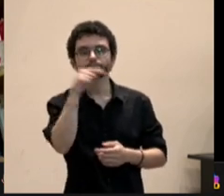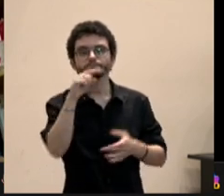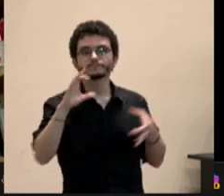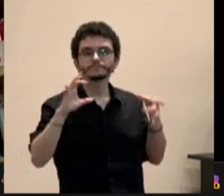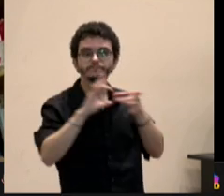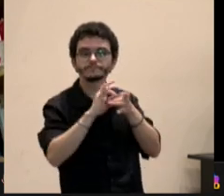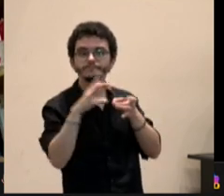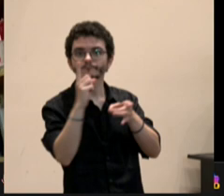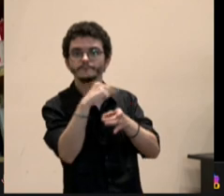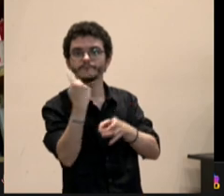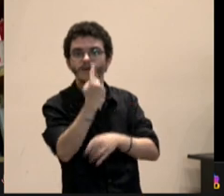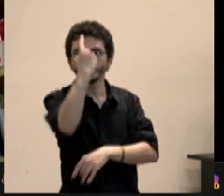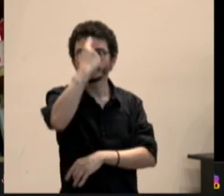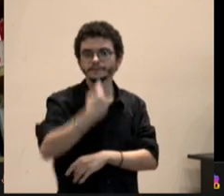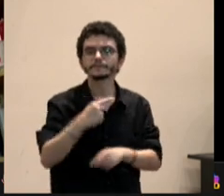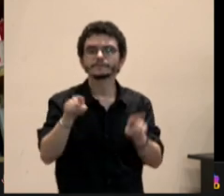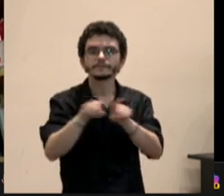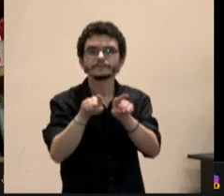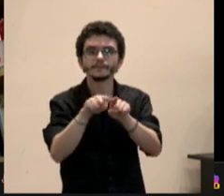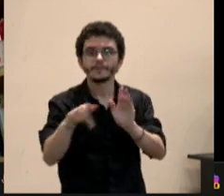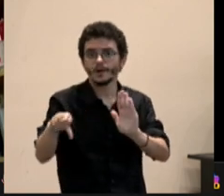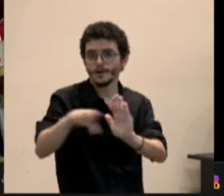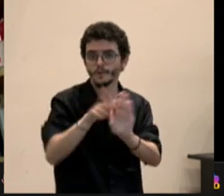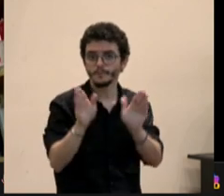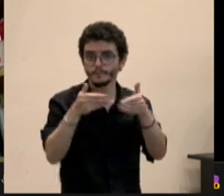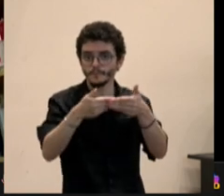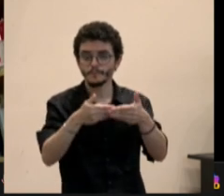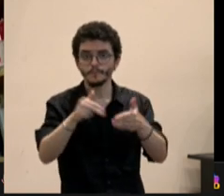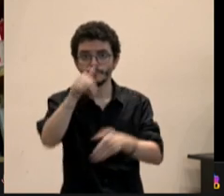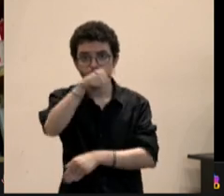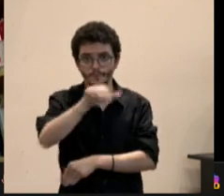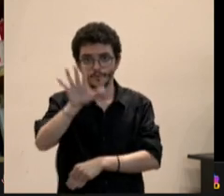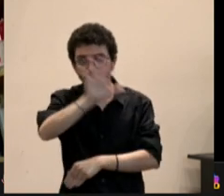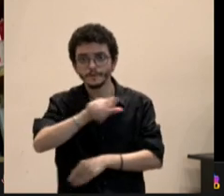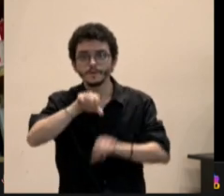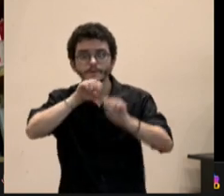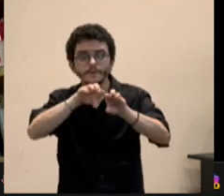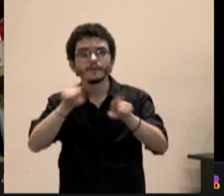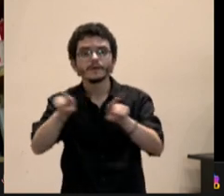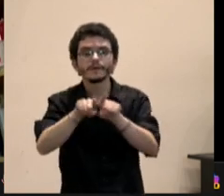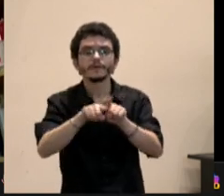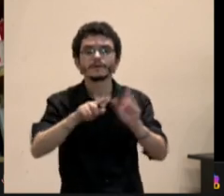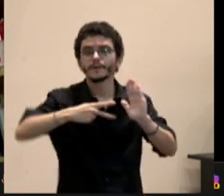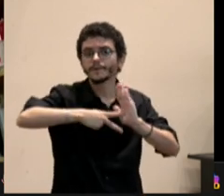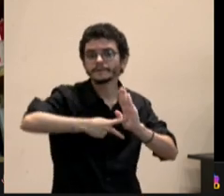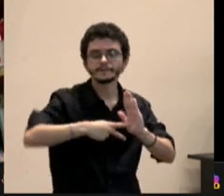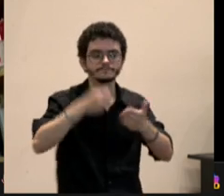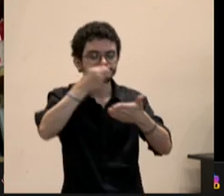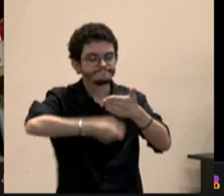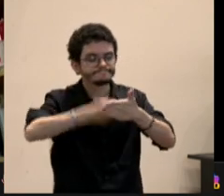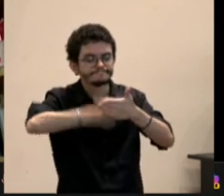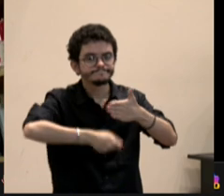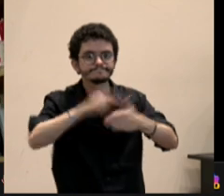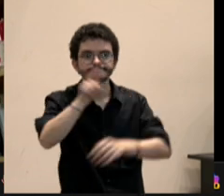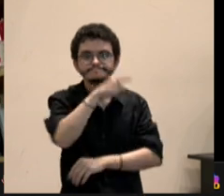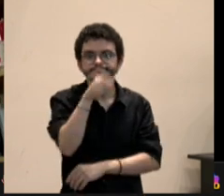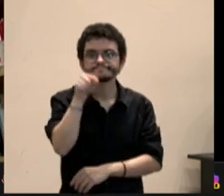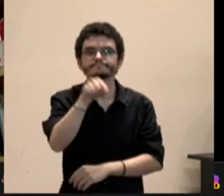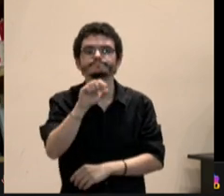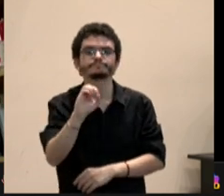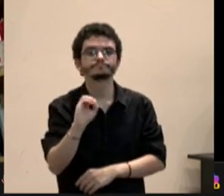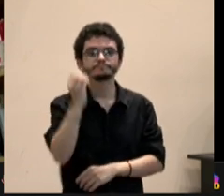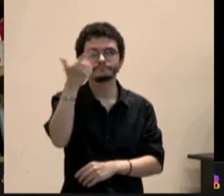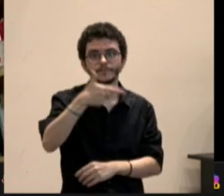e o próprio Fórum Nacional de Educação e os sindicatos foram lutando pela revogação da Resolução 2